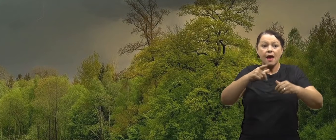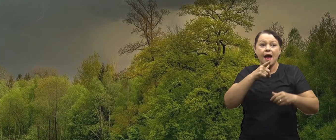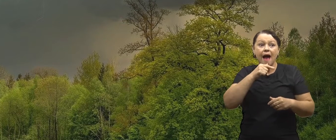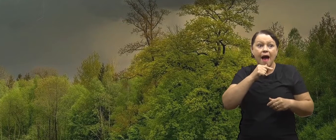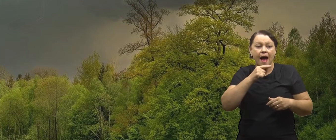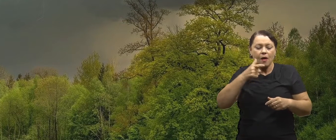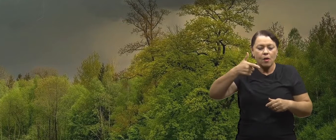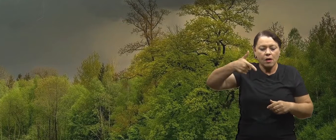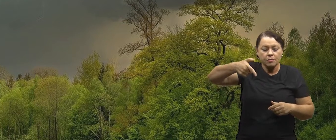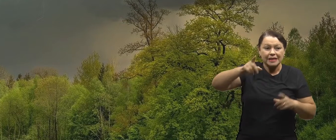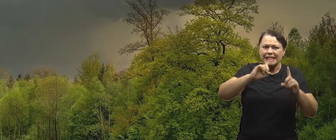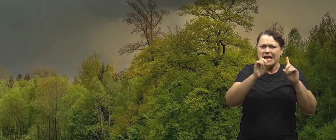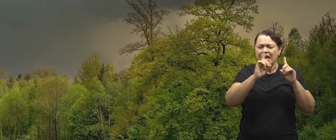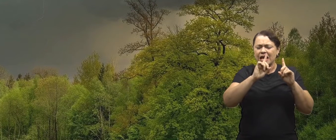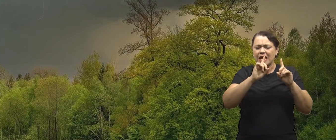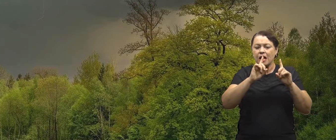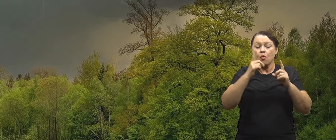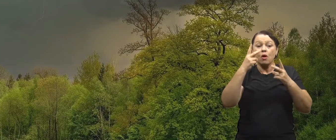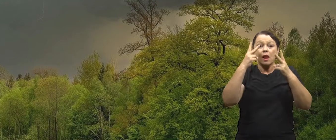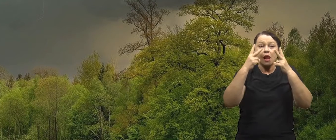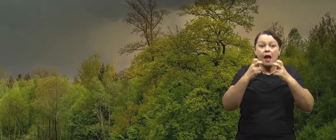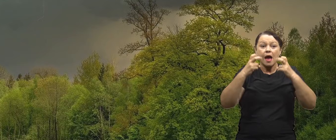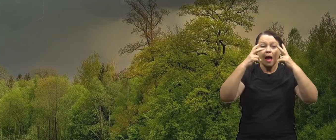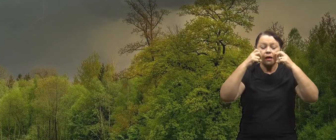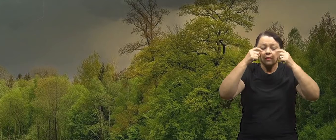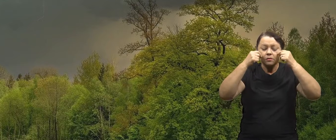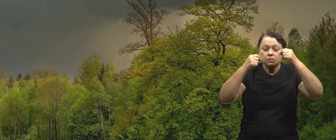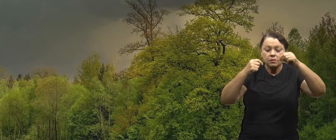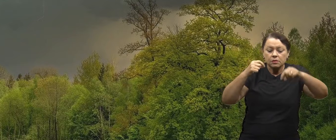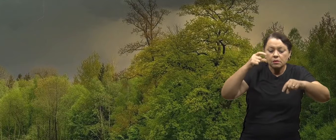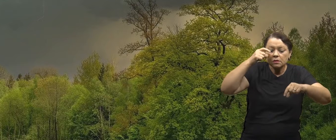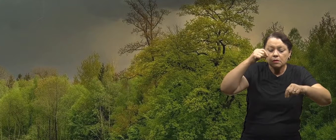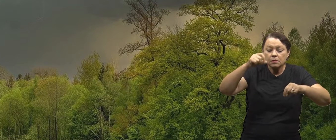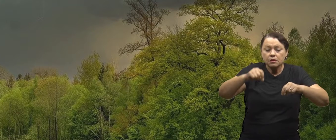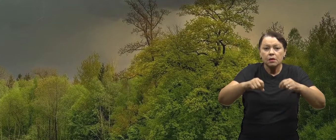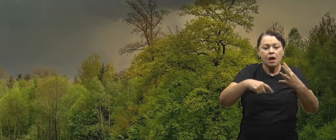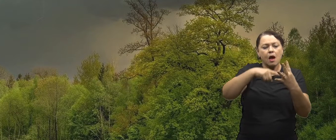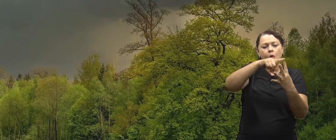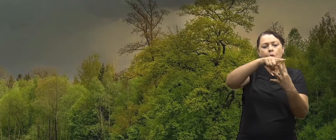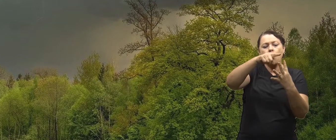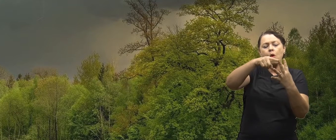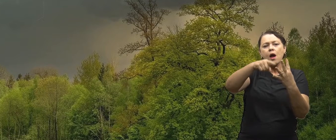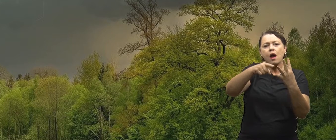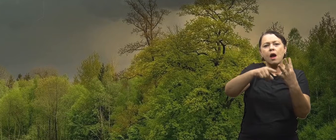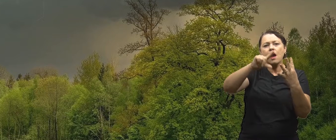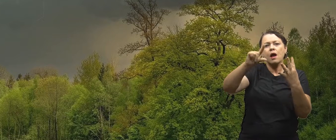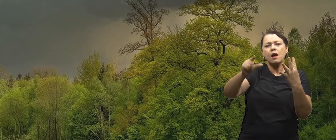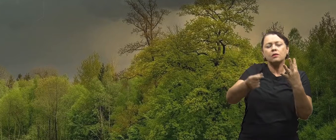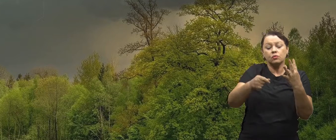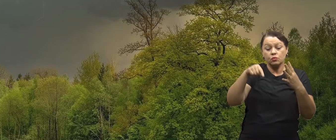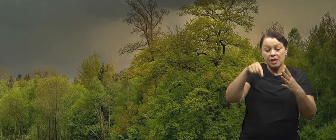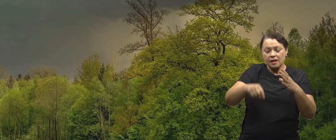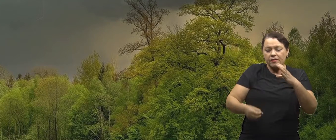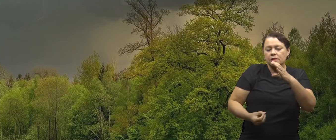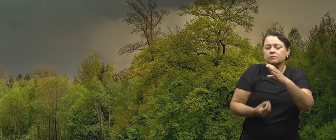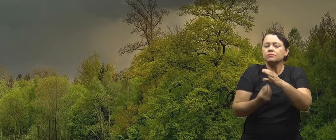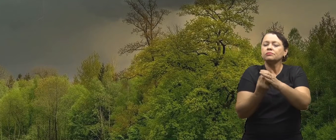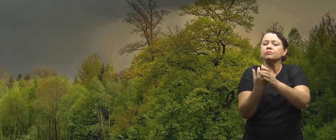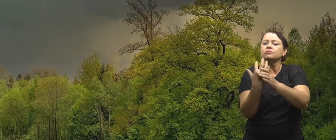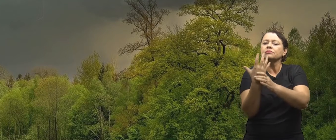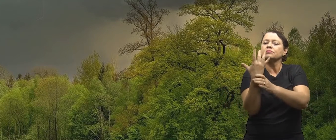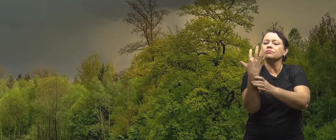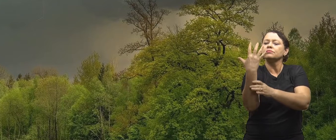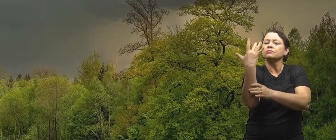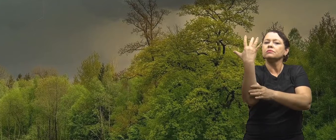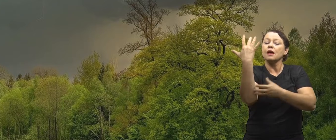com lágrimas durante 4 luas, e ali nascerá a planta da vida.